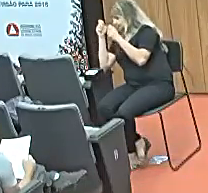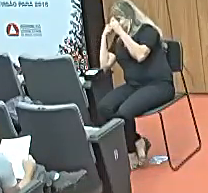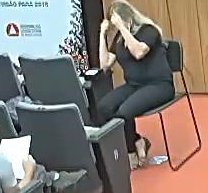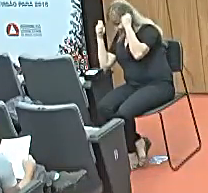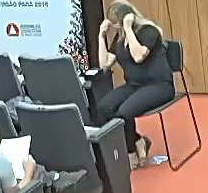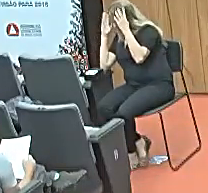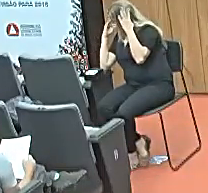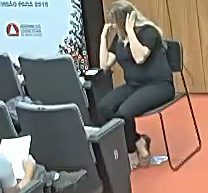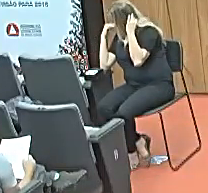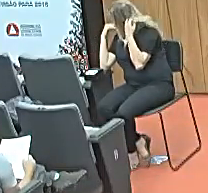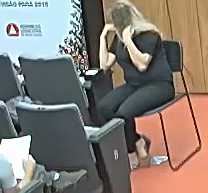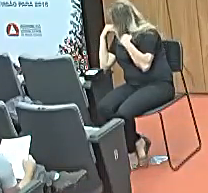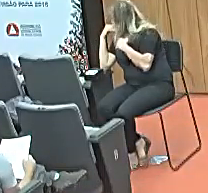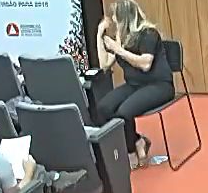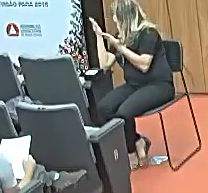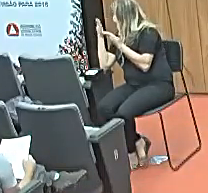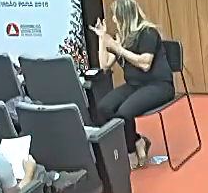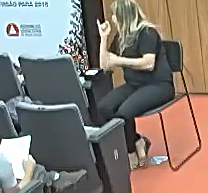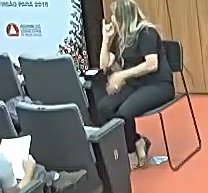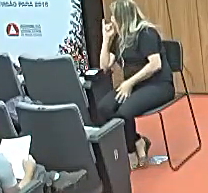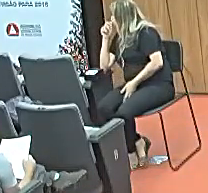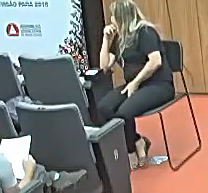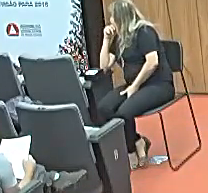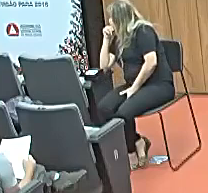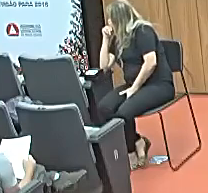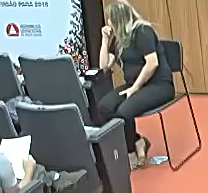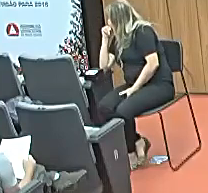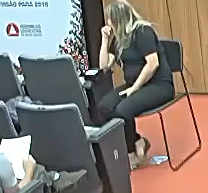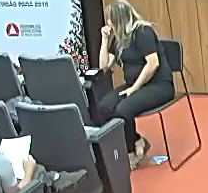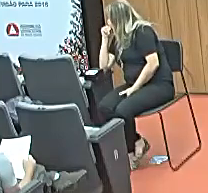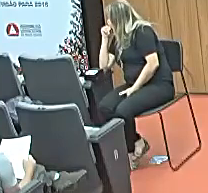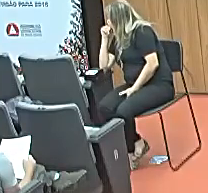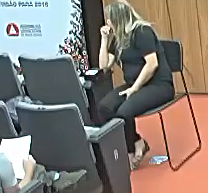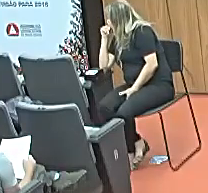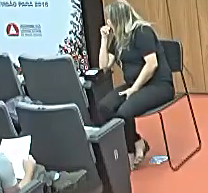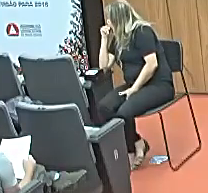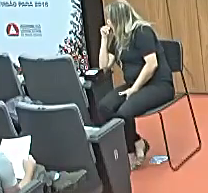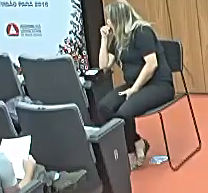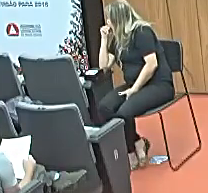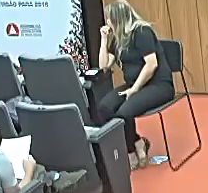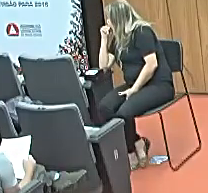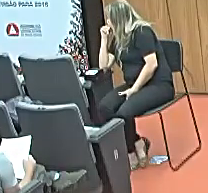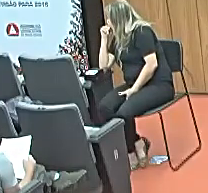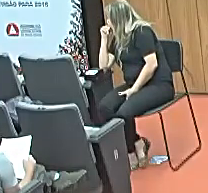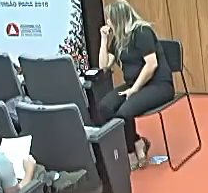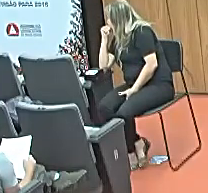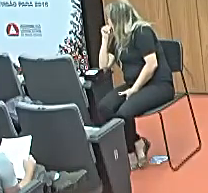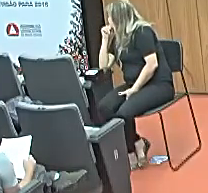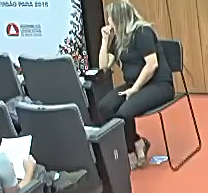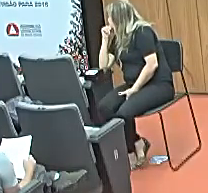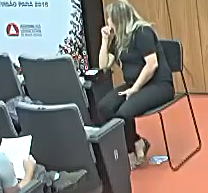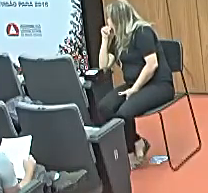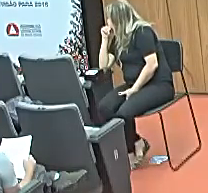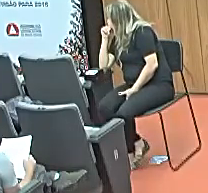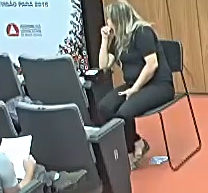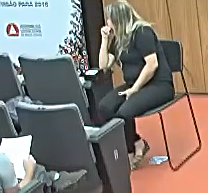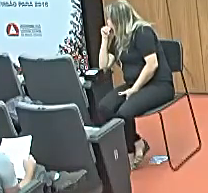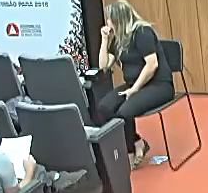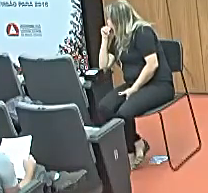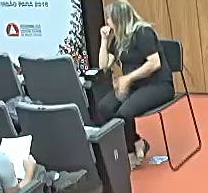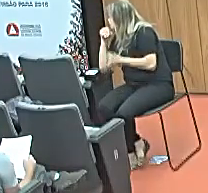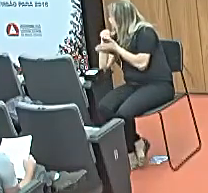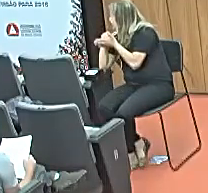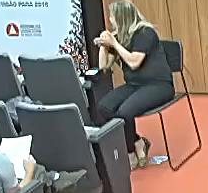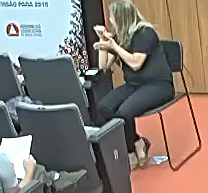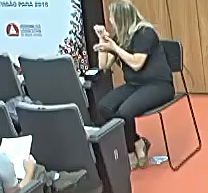estadual de futebol da juventude rural é aqui no âmbito da ação 4508